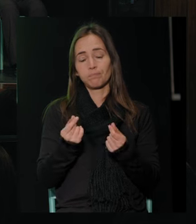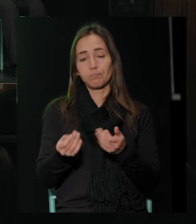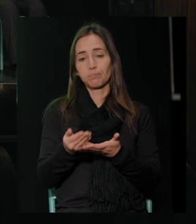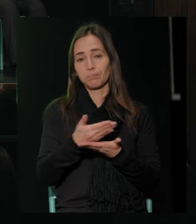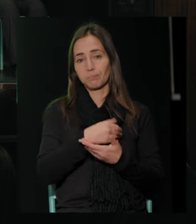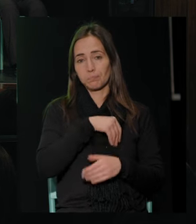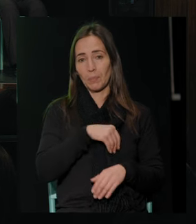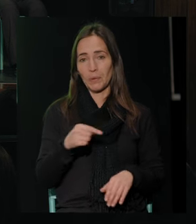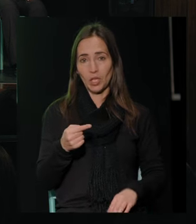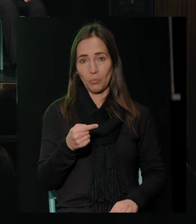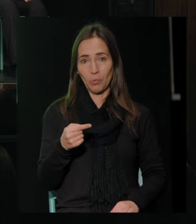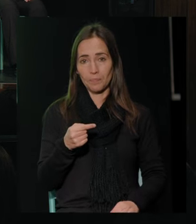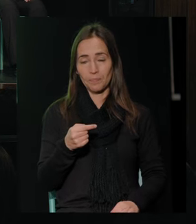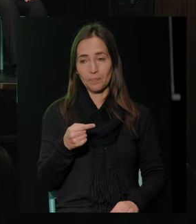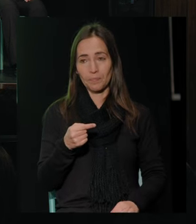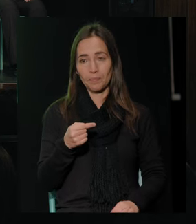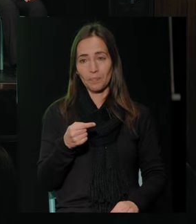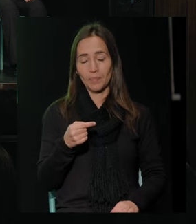mínimo,